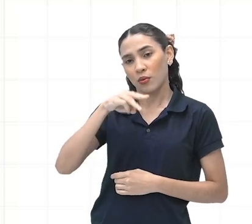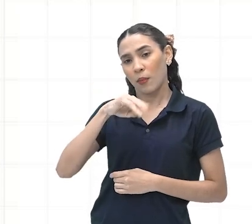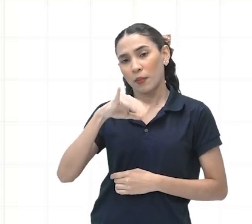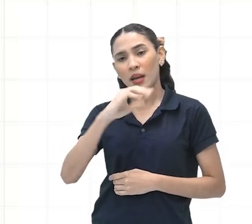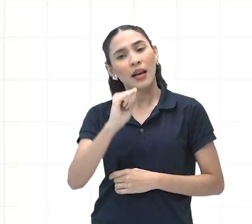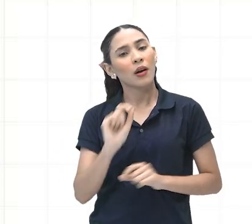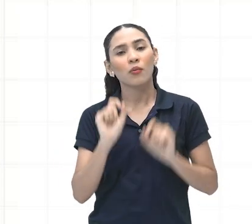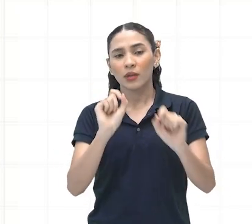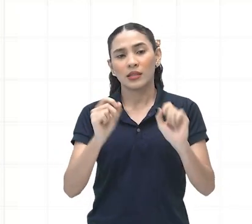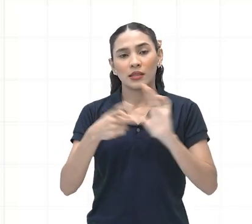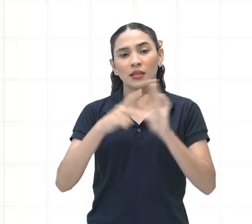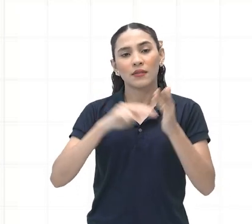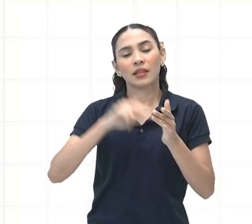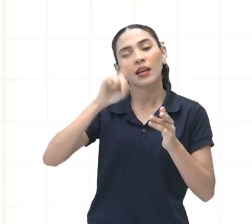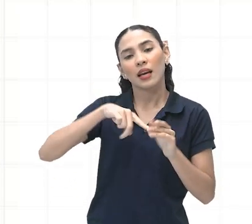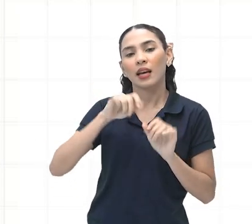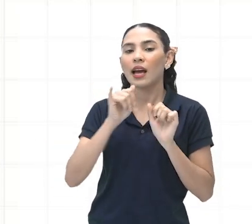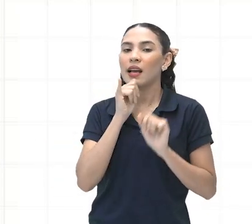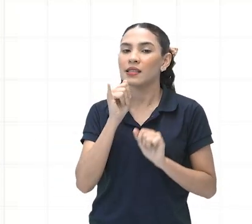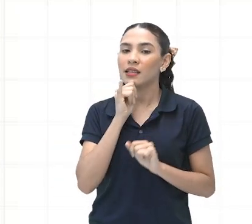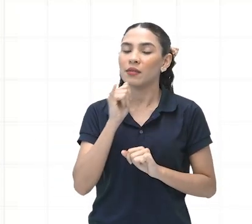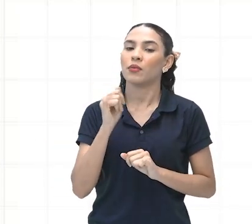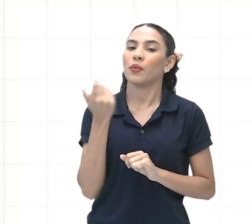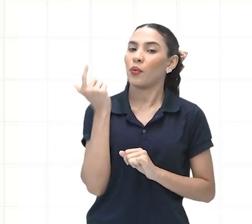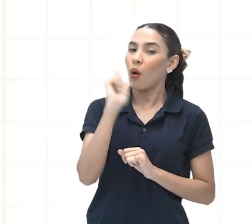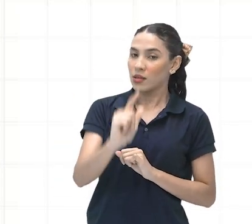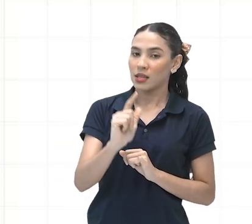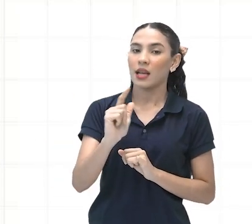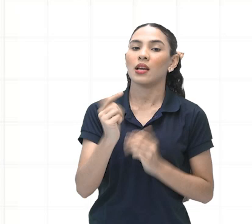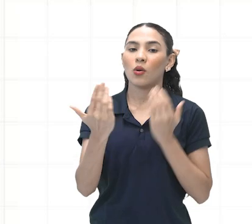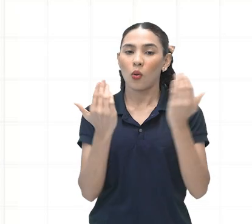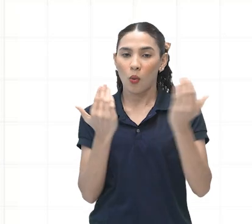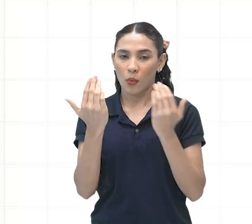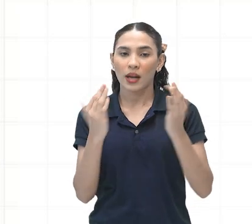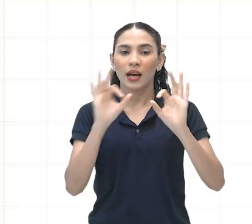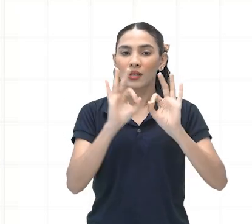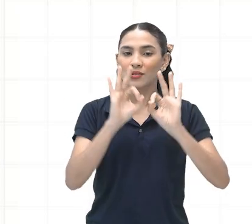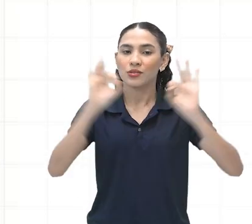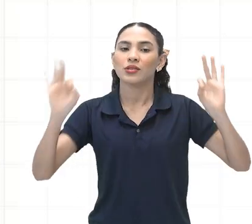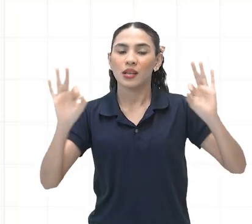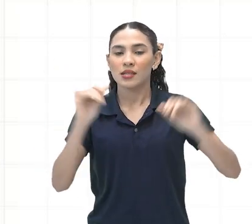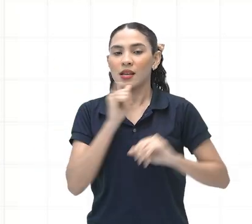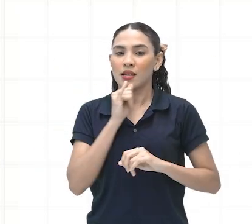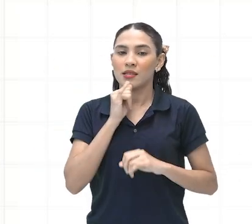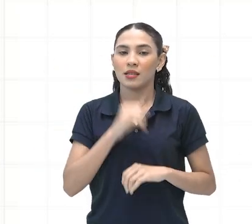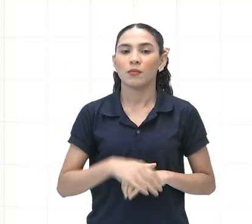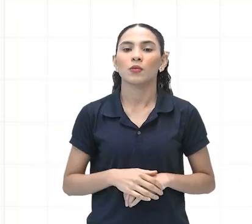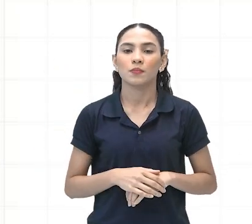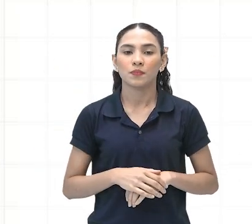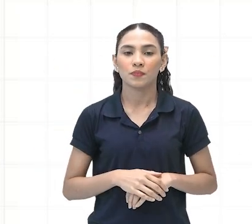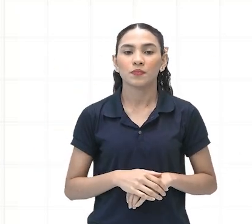astronômica? É uma unidade onde a gente consegue comparar a distância entre,